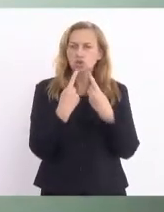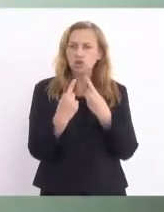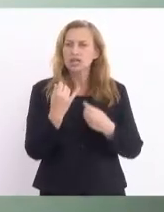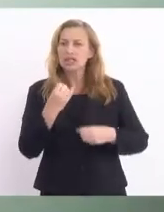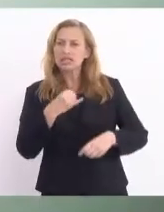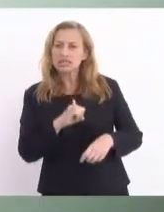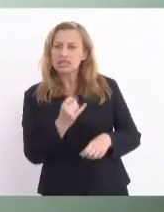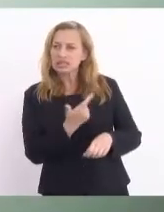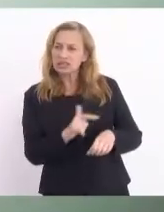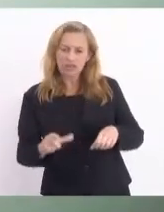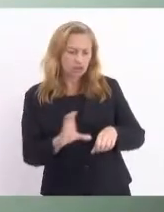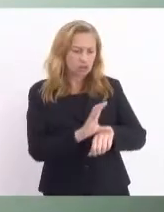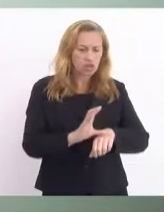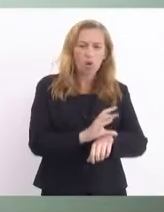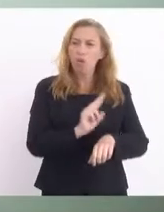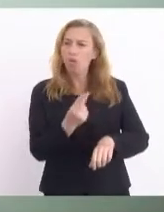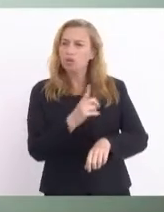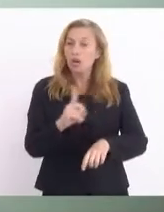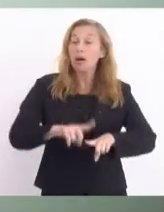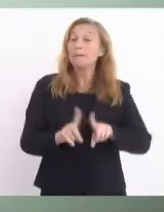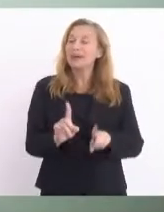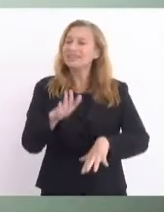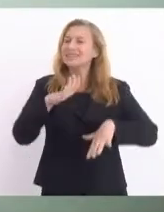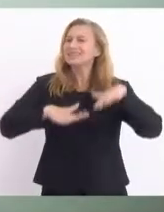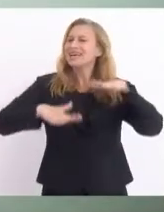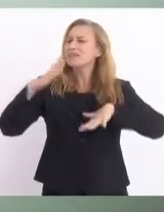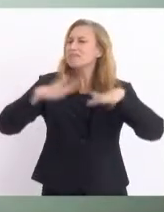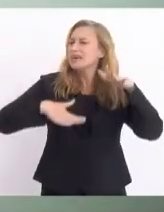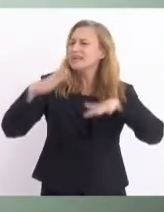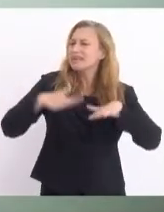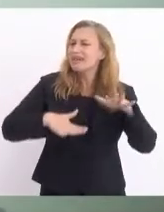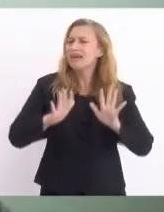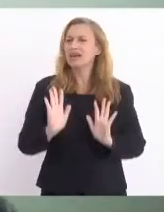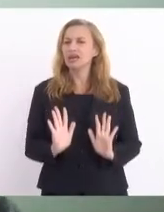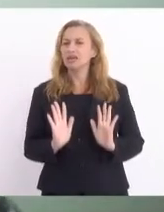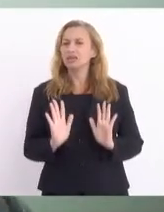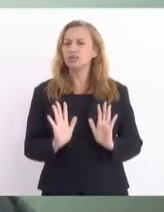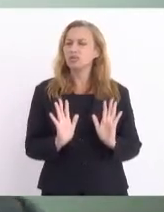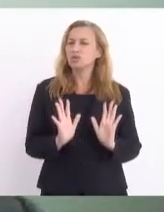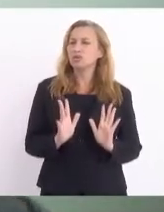constitucional ou não, mas dependendo do parecer